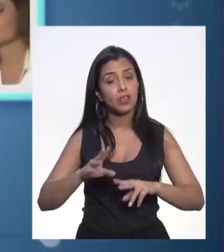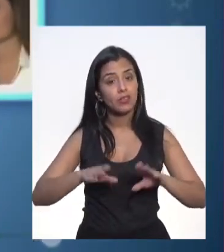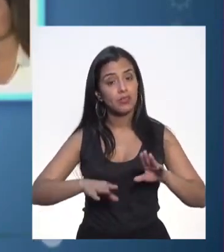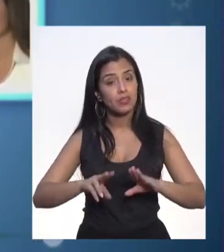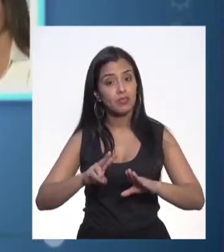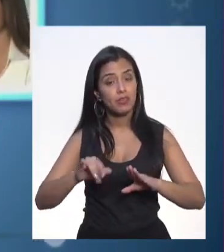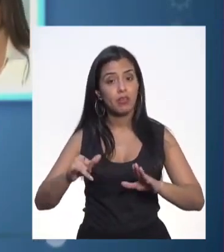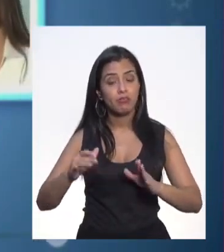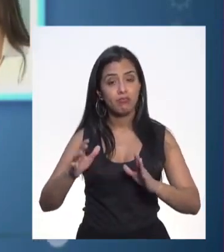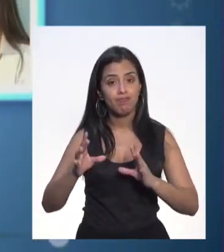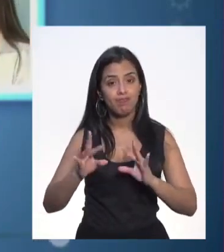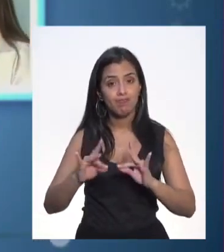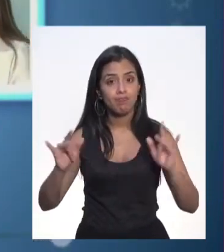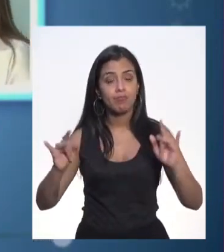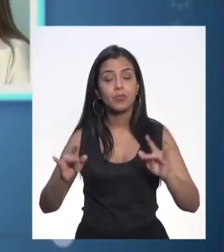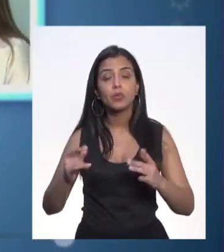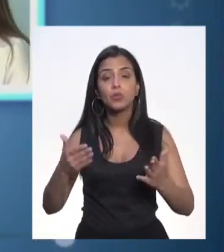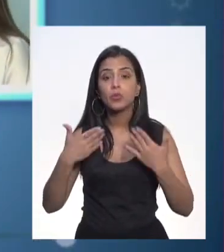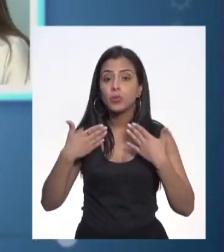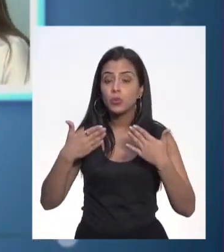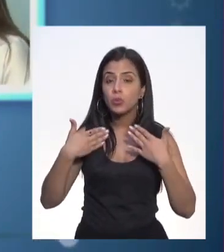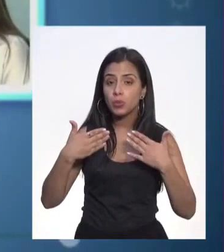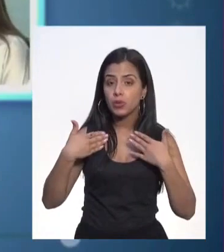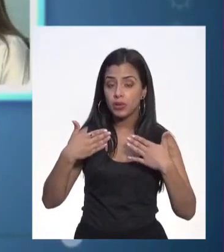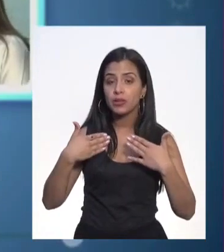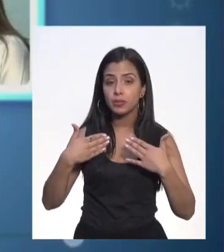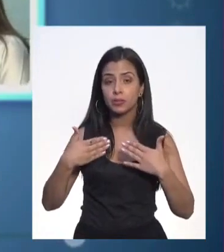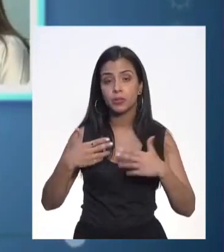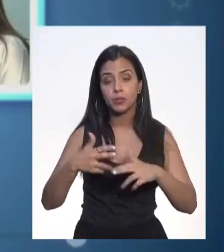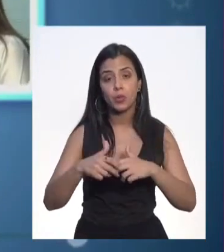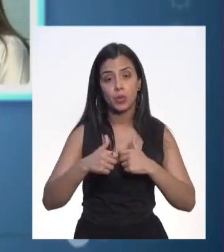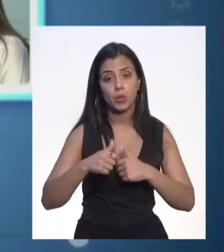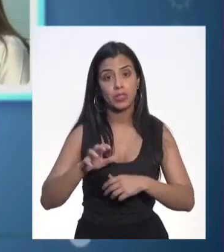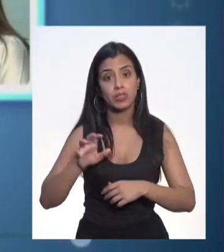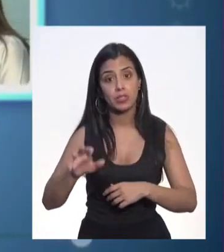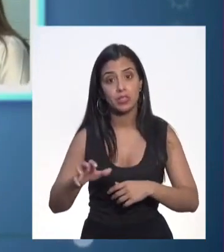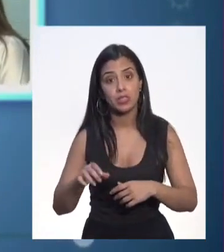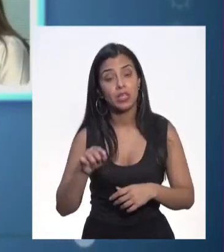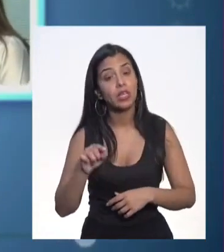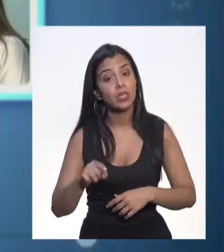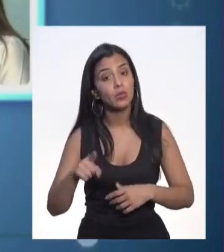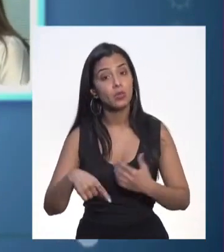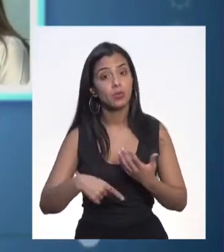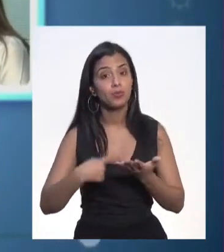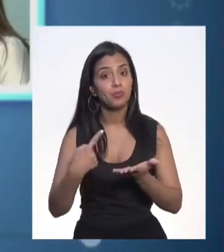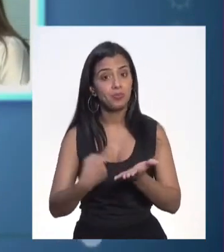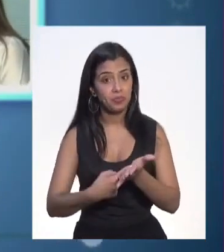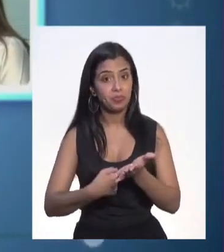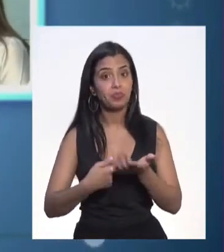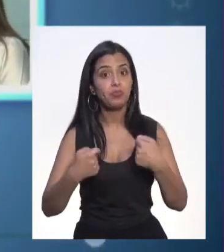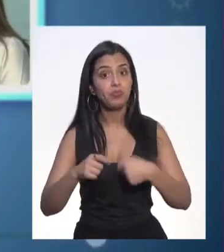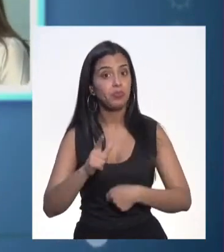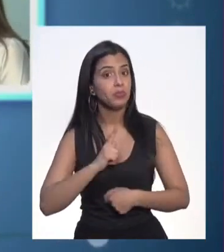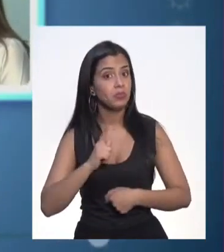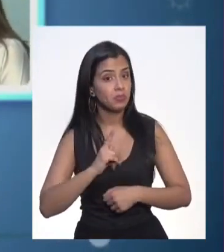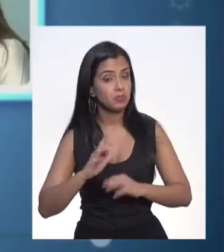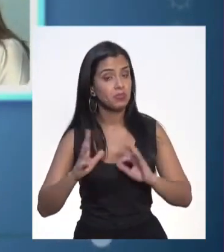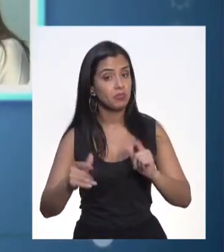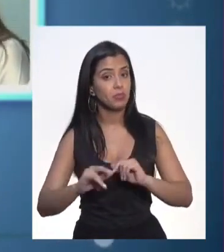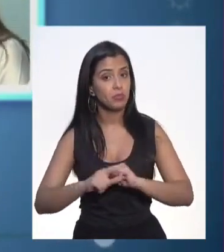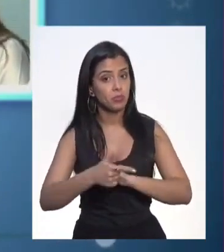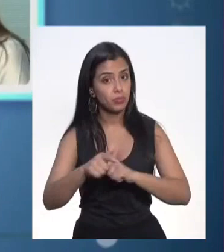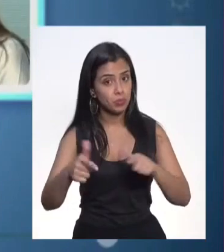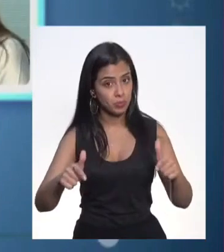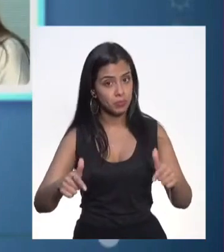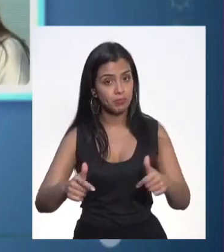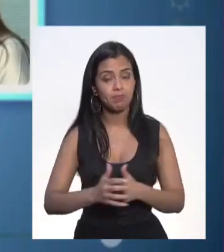do clima, que tem que ser mais com a governança e acordos internacionais. E isso tem que ser um compromisso feito, de outra forma pode ser tarde demais.